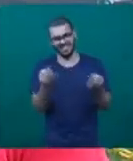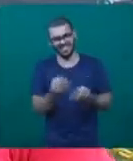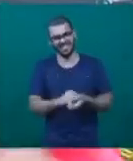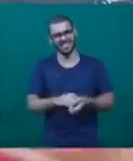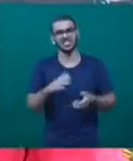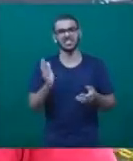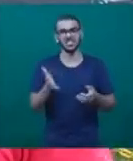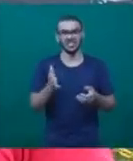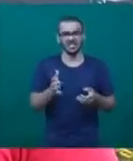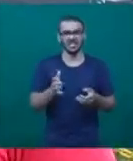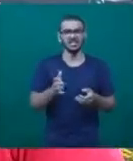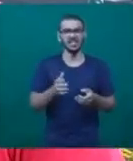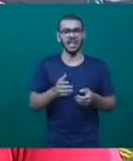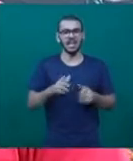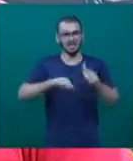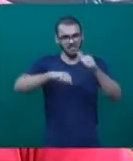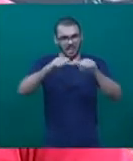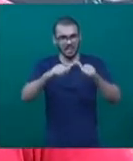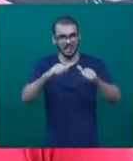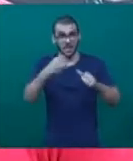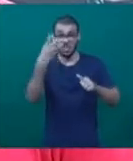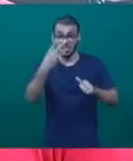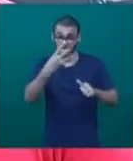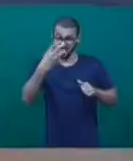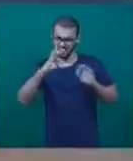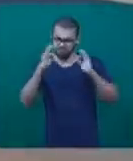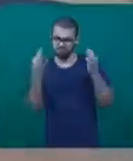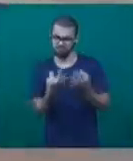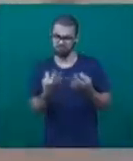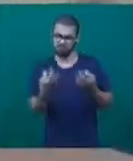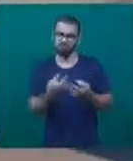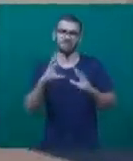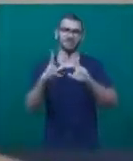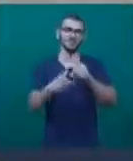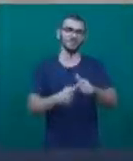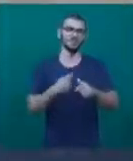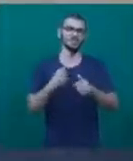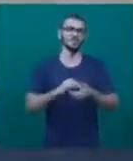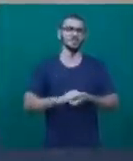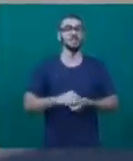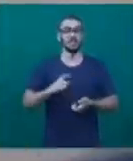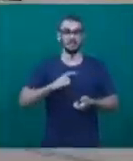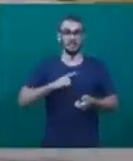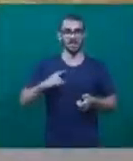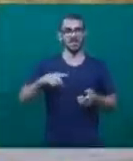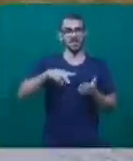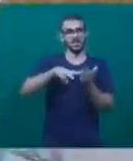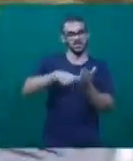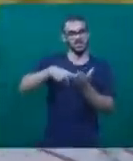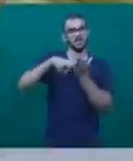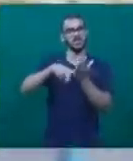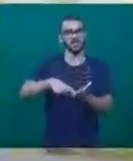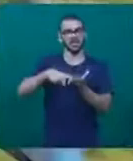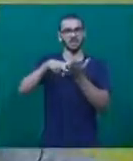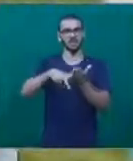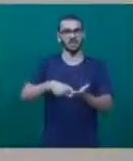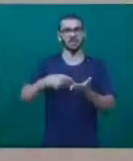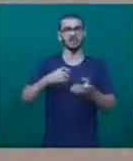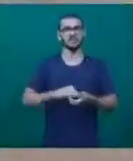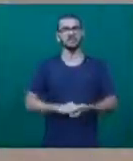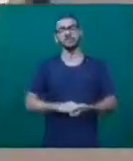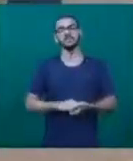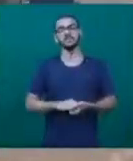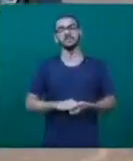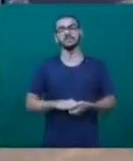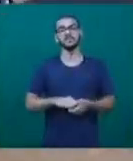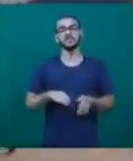Já foi avaliado como o terceiro esporte mais completo do mundo já. Os Jogos Olímpicos de Tóquio também terão o skate como modalidade, que